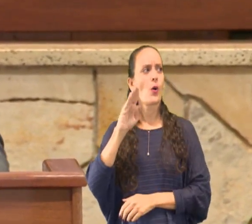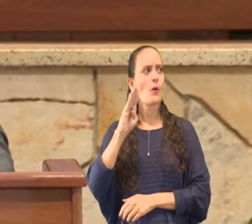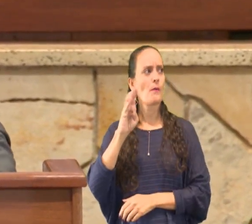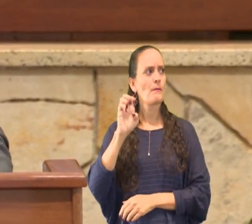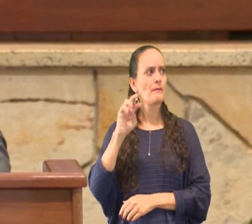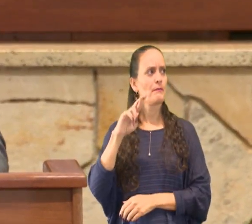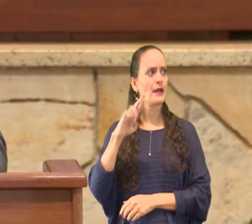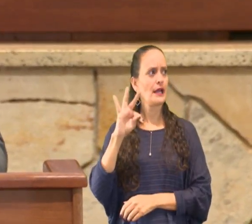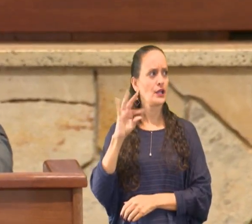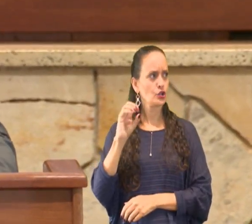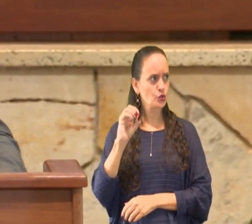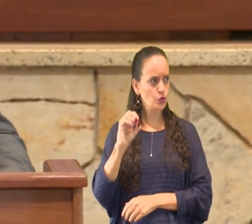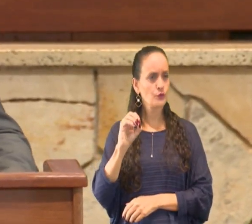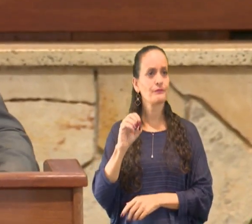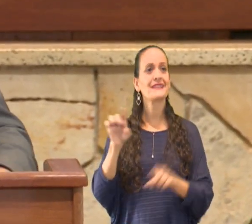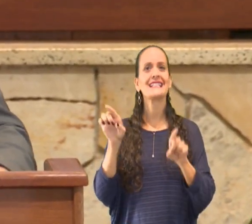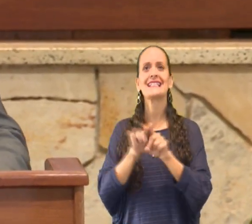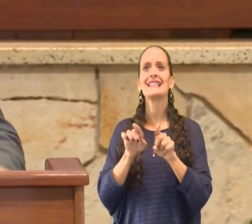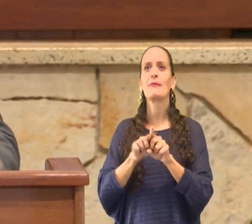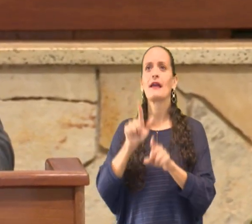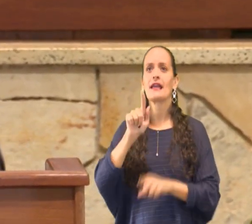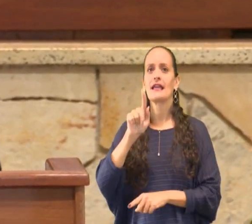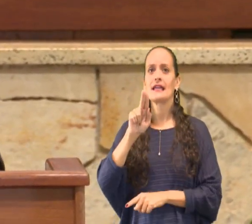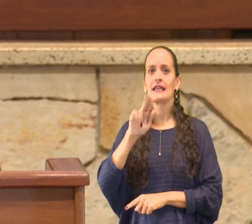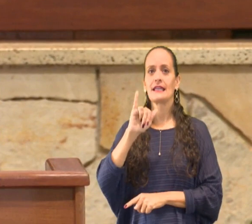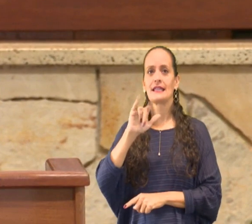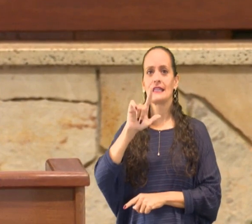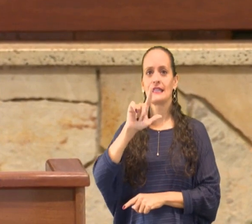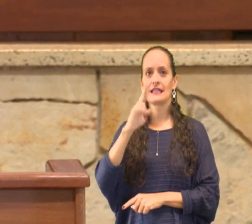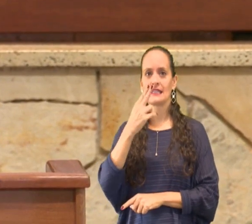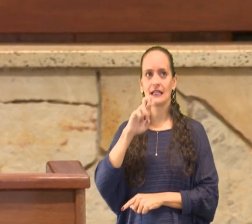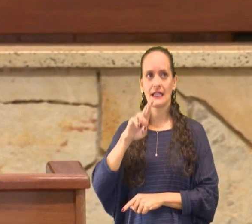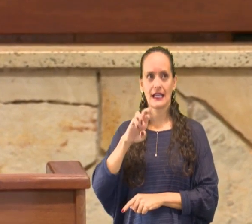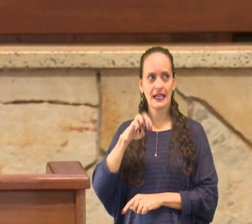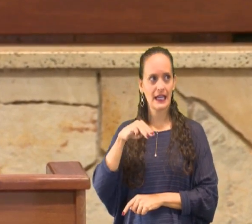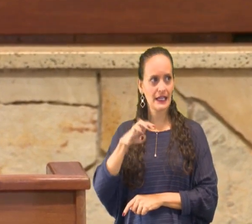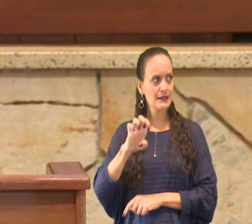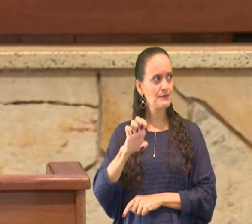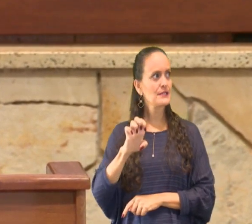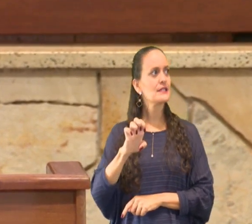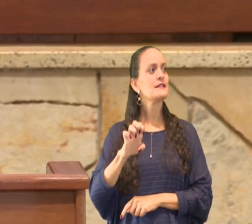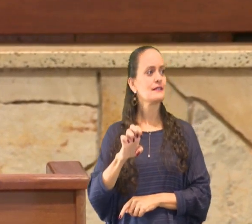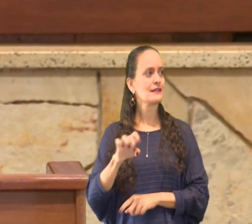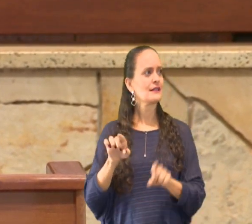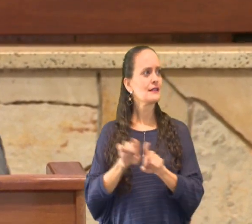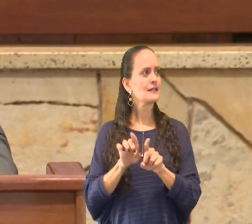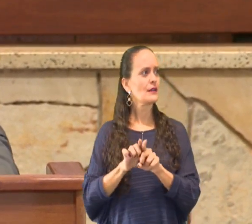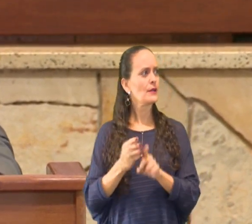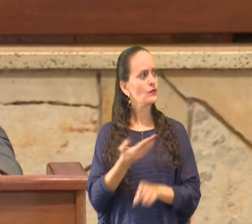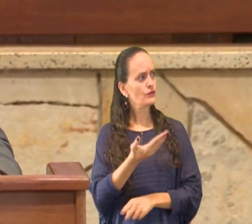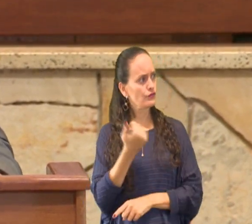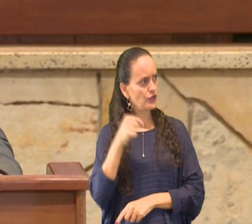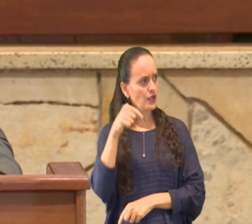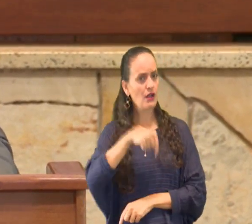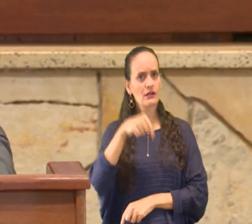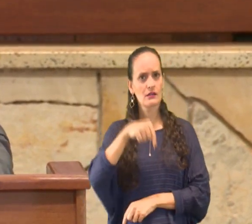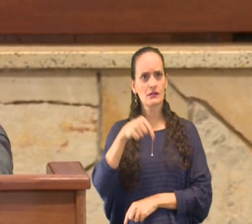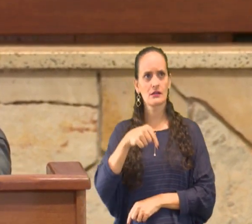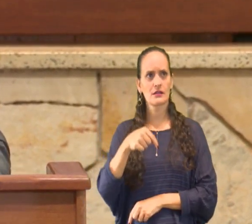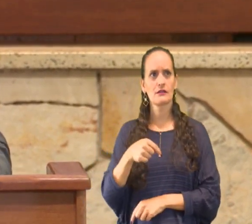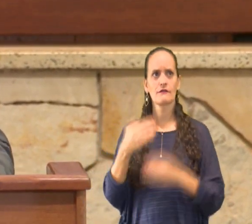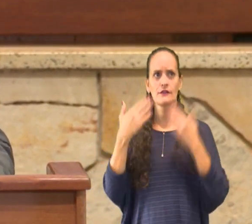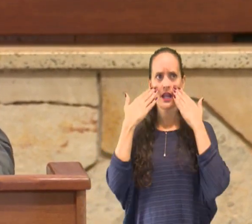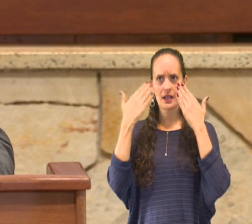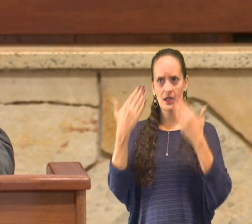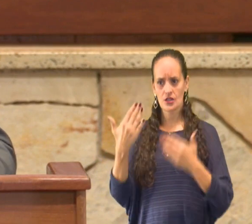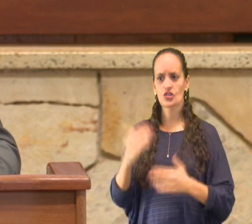família, e quero convidar o Guilherme, que hoje está substituindo o professor titular, o professor Felipe, que está ausente, que venham aqui à frente